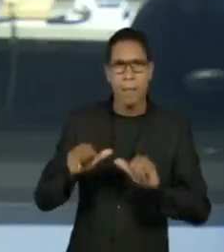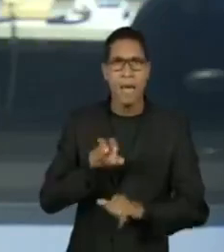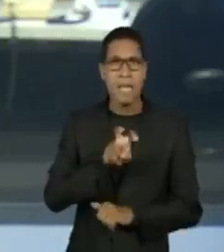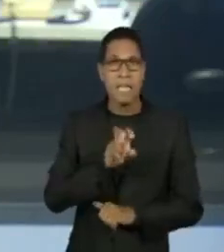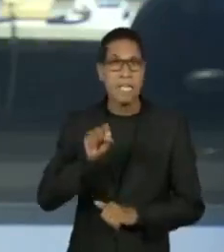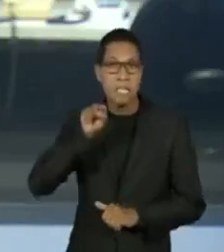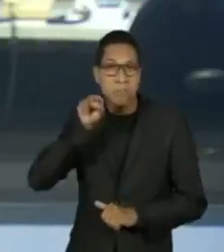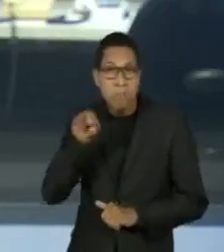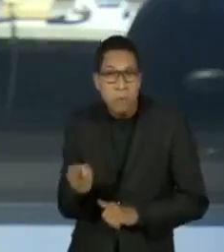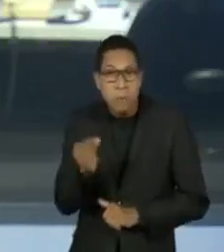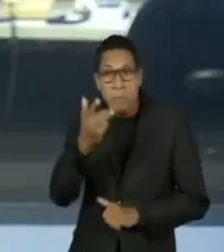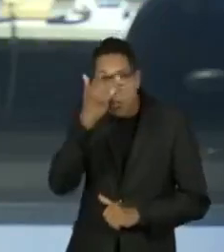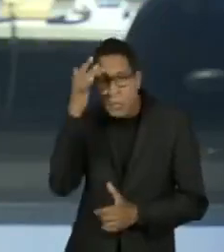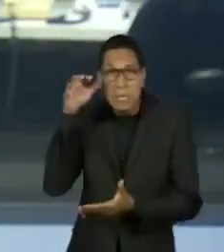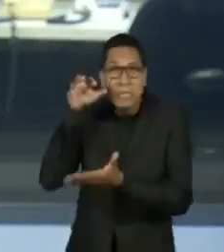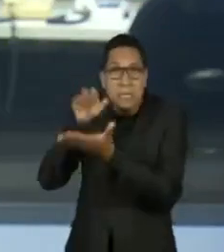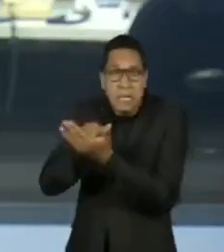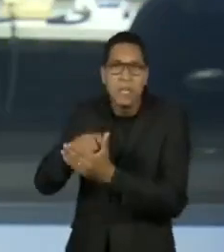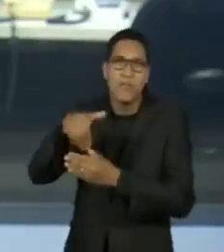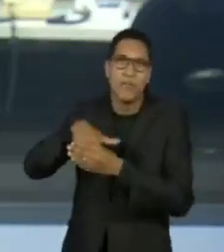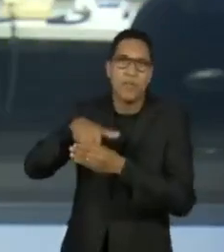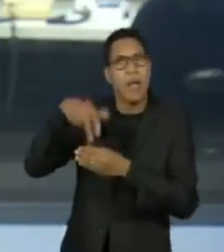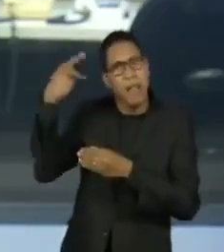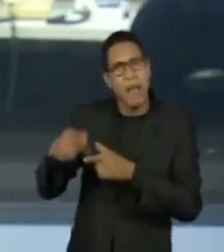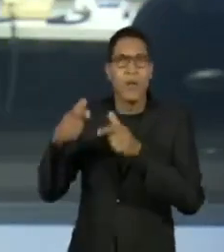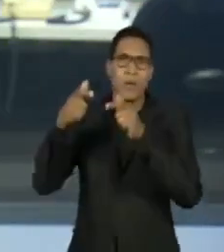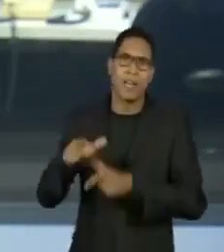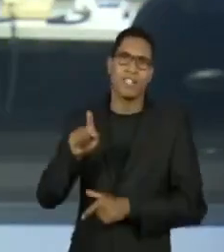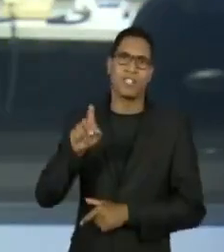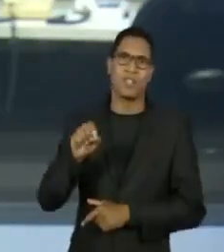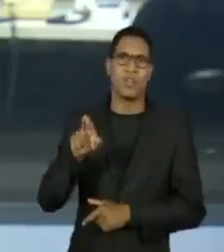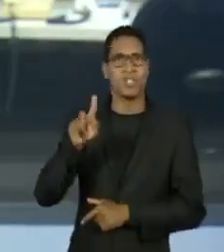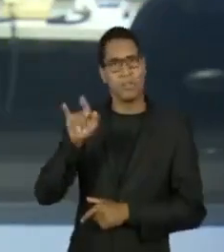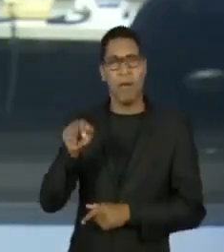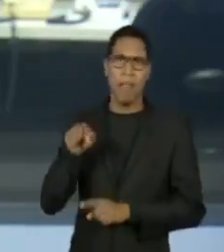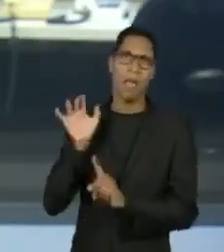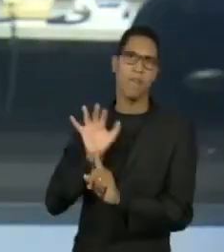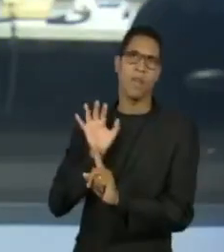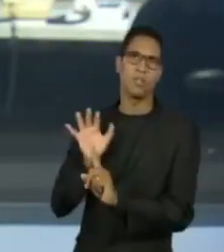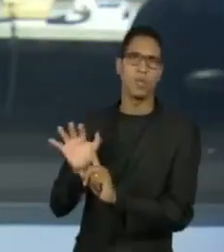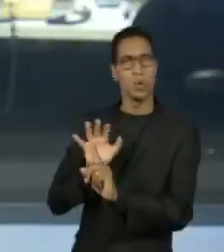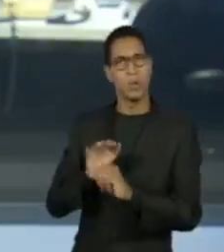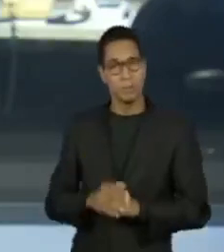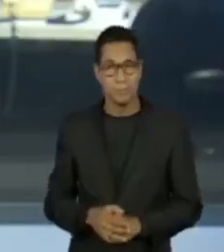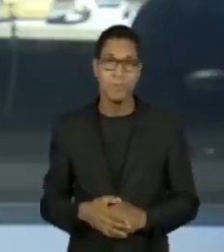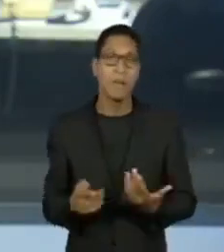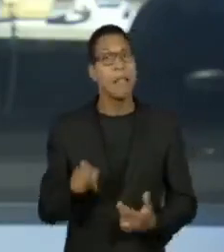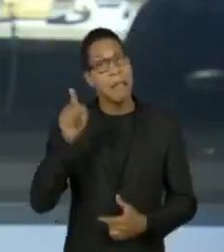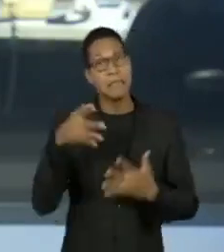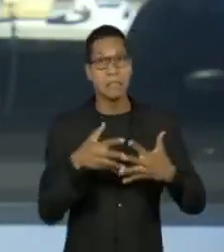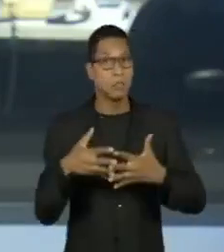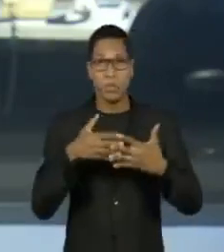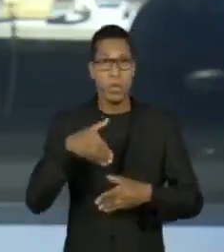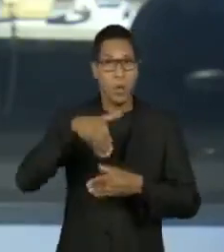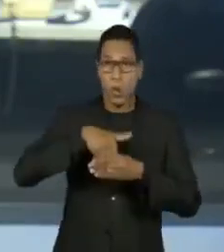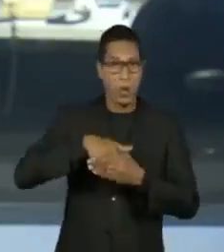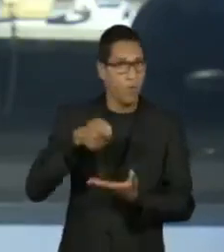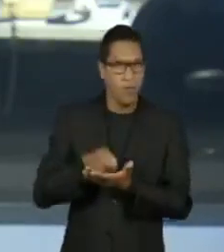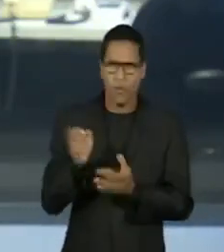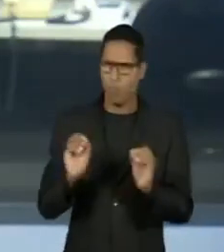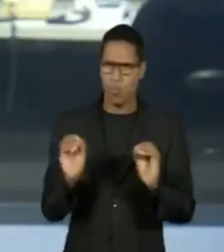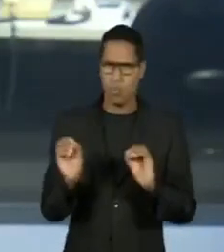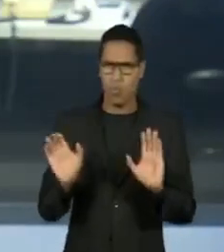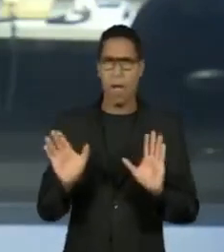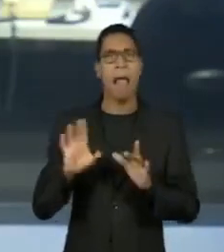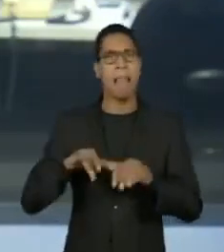pessoas se inscrevessem para votar no estado da Geórgia. A gente sabe que nos Estados Unidos o voto não é obrigatório, então depende desta tomada